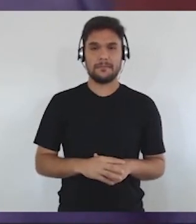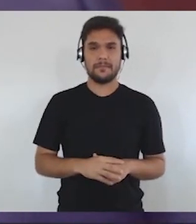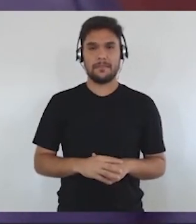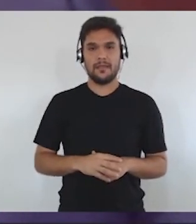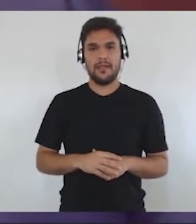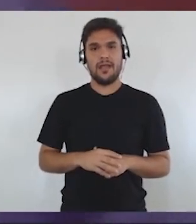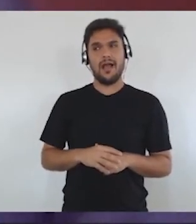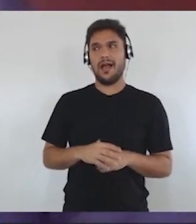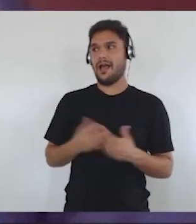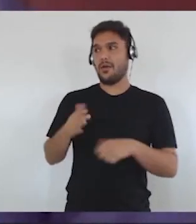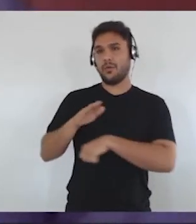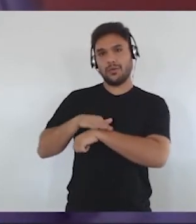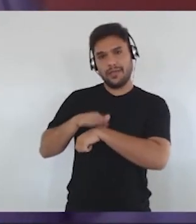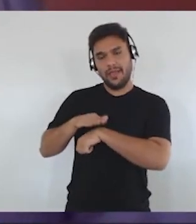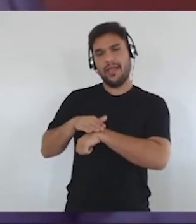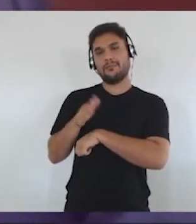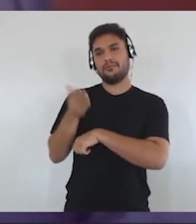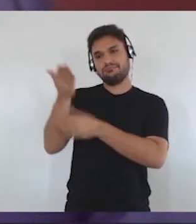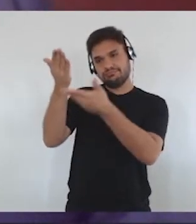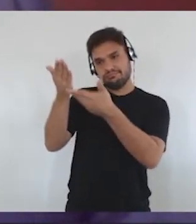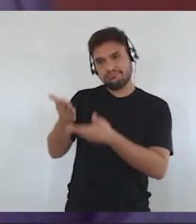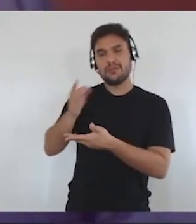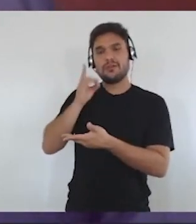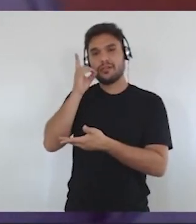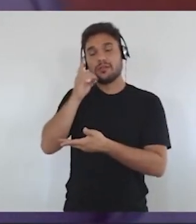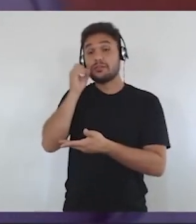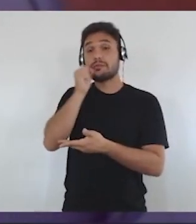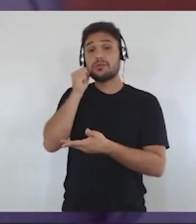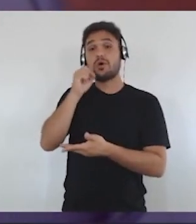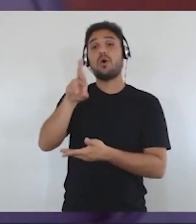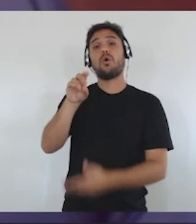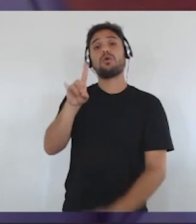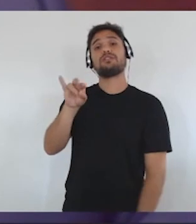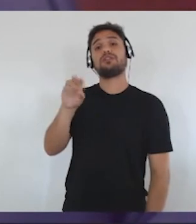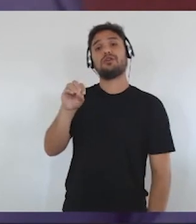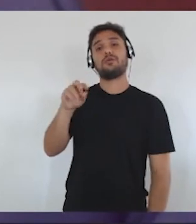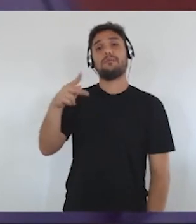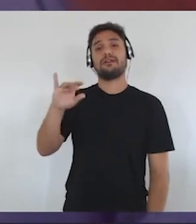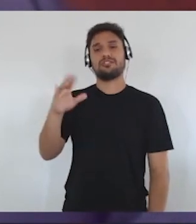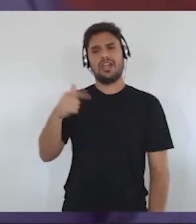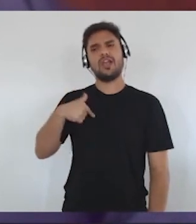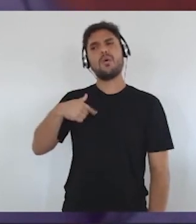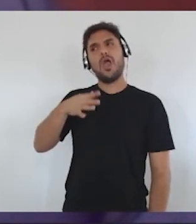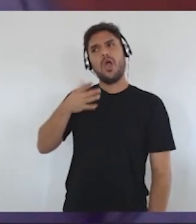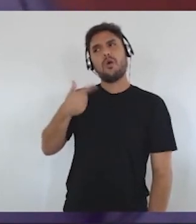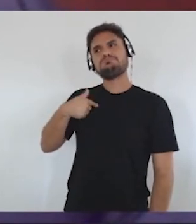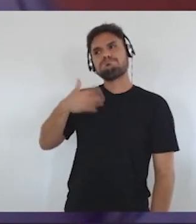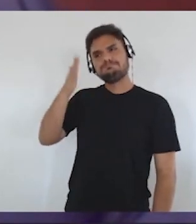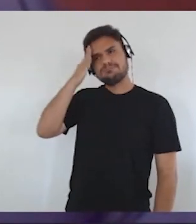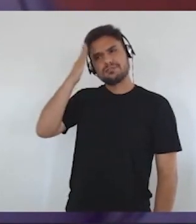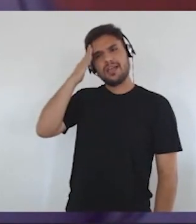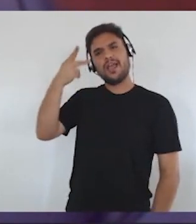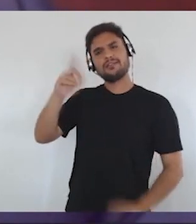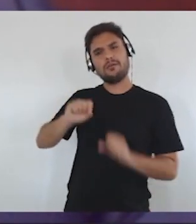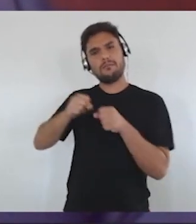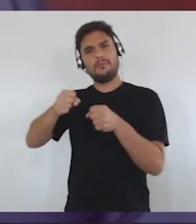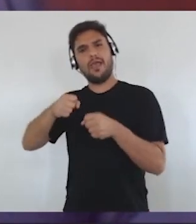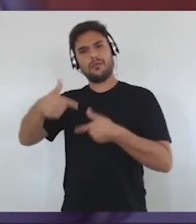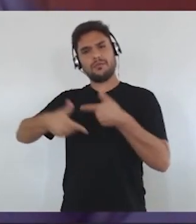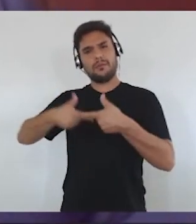a disposição do senador Rodrigo Pacheco. Eu que sou testemunha do seu empenho na Câmara